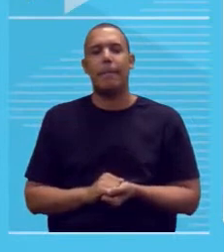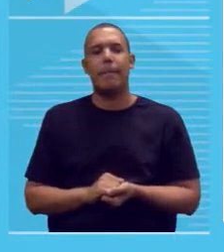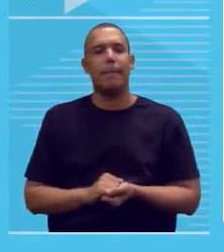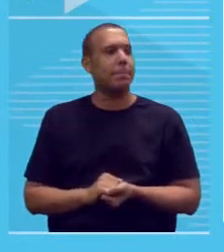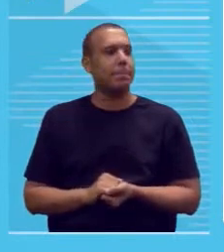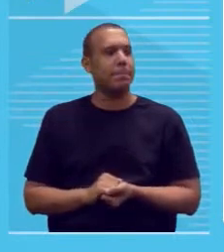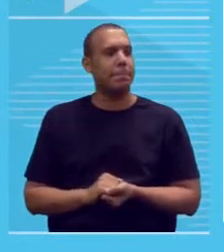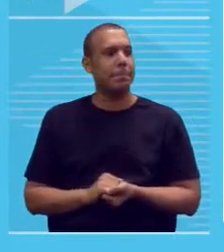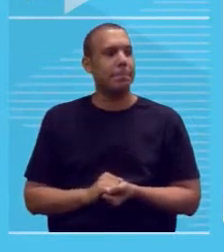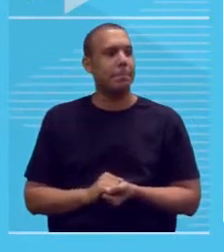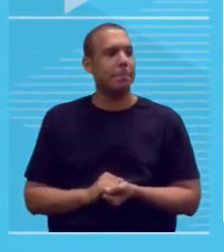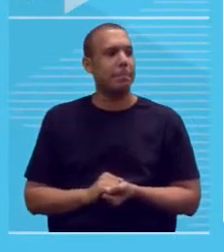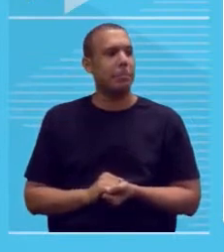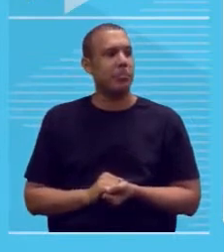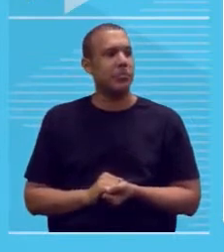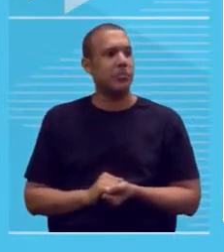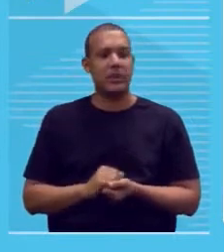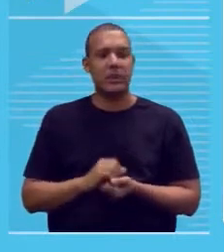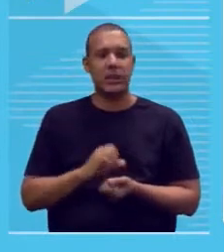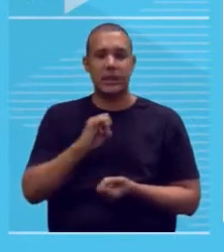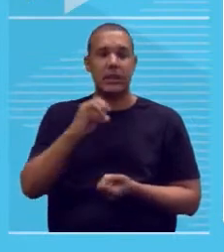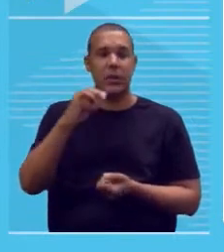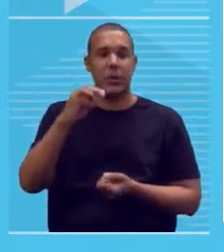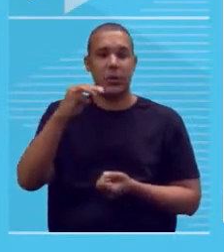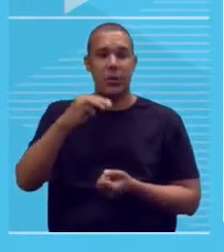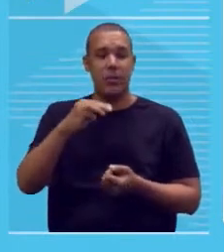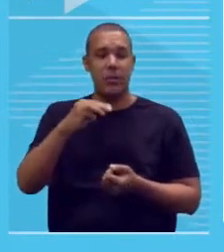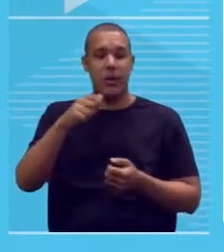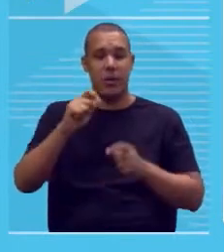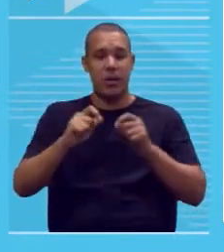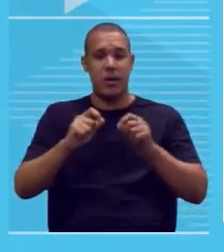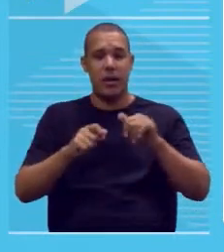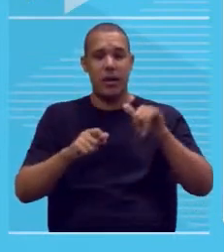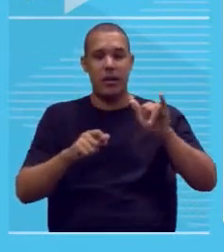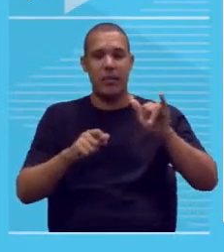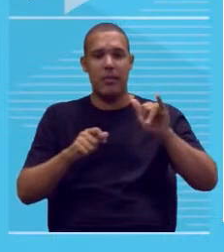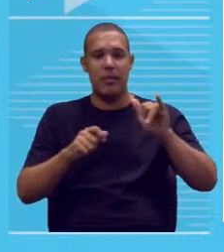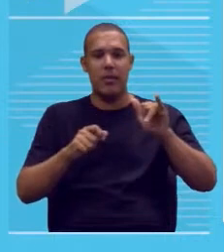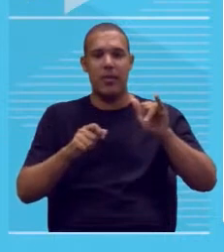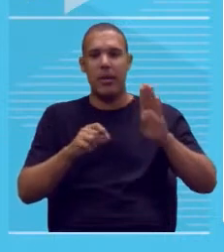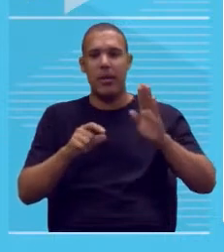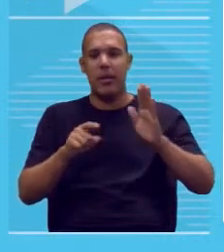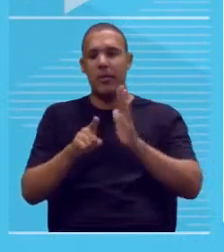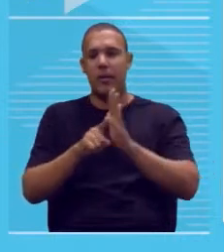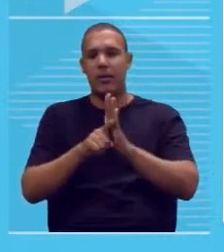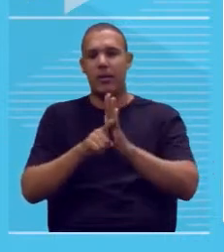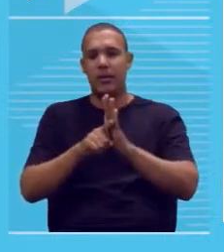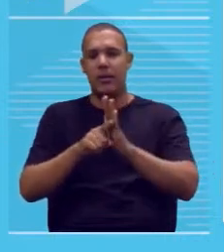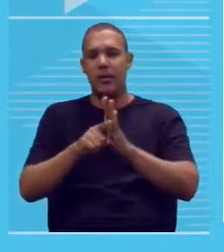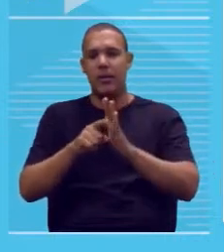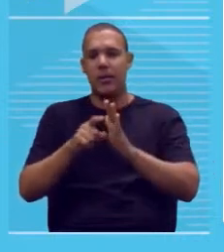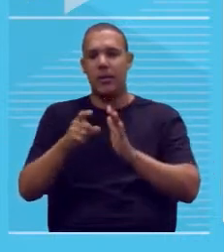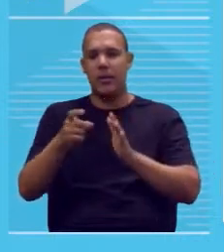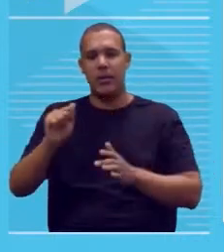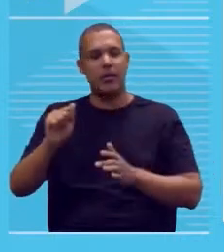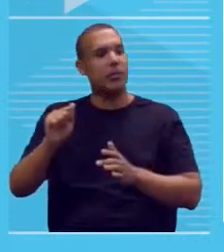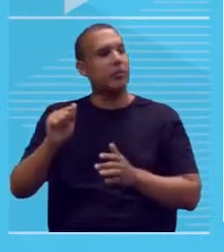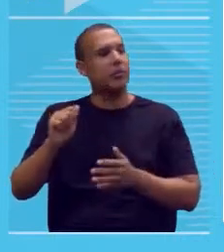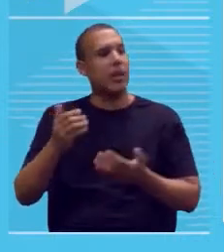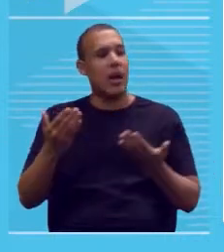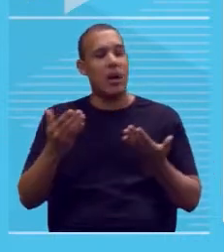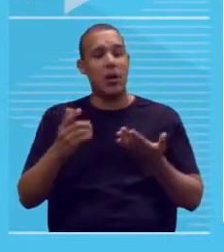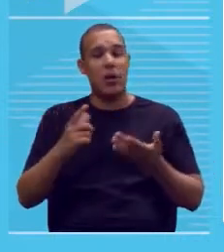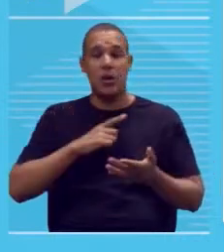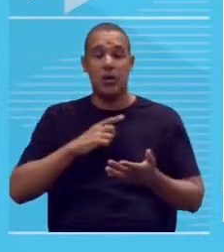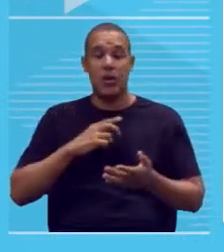coeficiente angular é só pegar yb menos ya dividido por xb menos xa, e dessa vez ele me deu o valor do